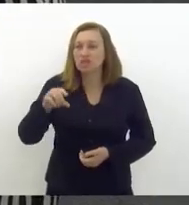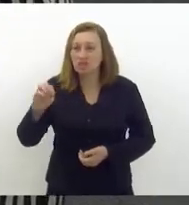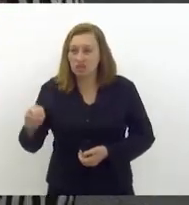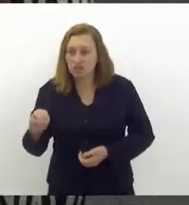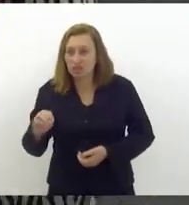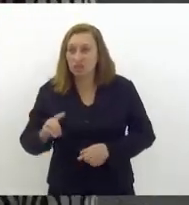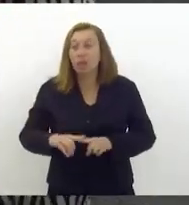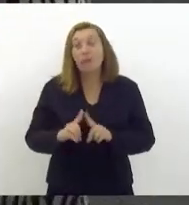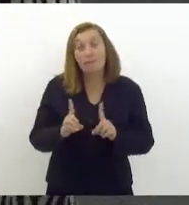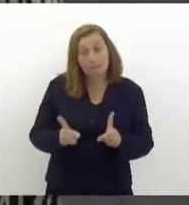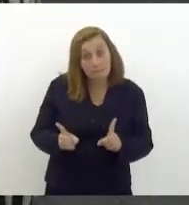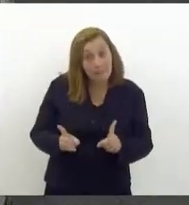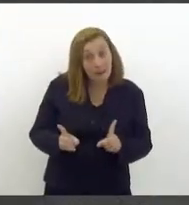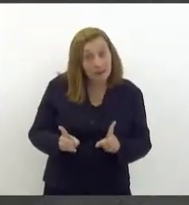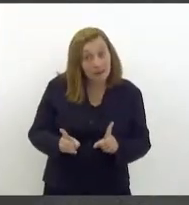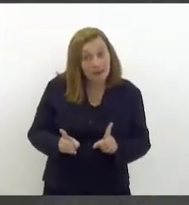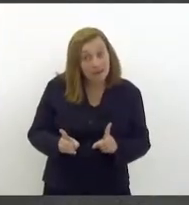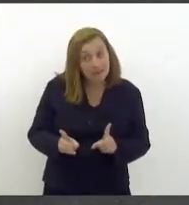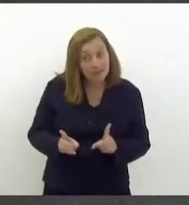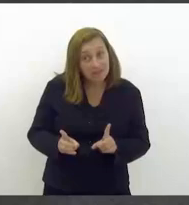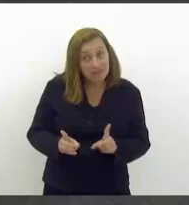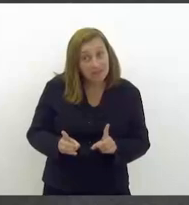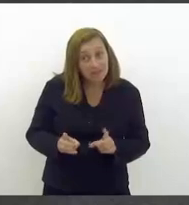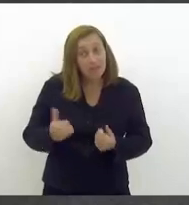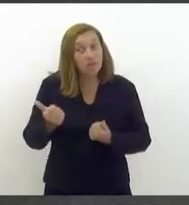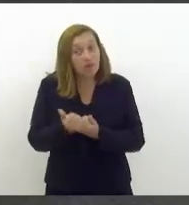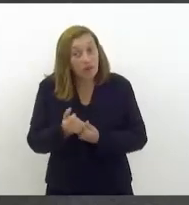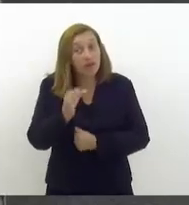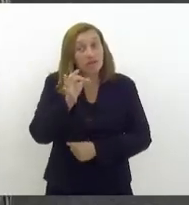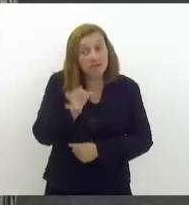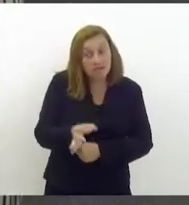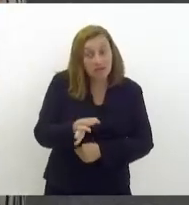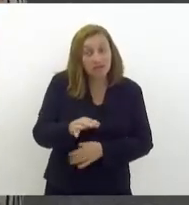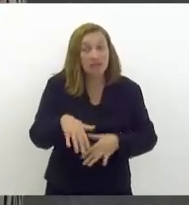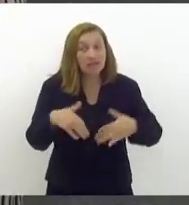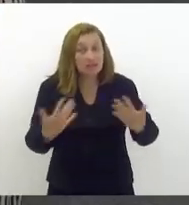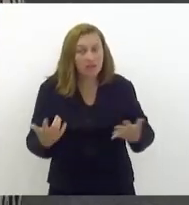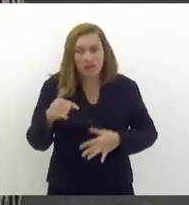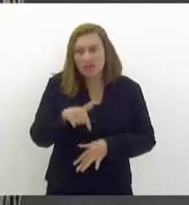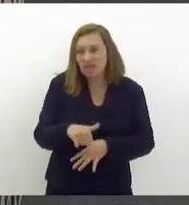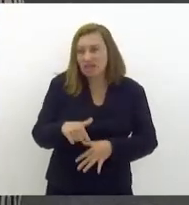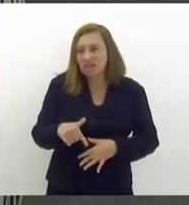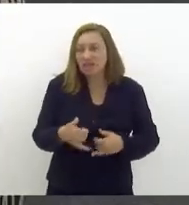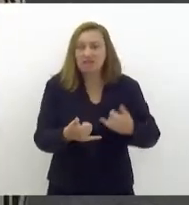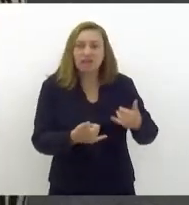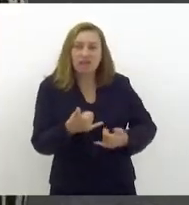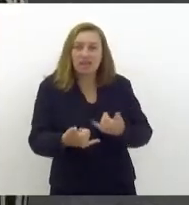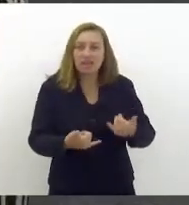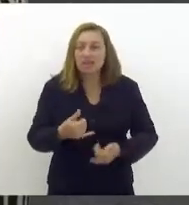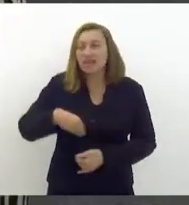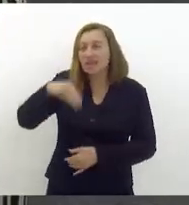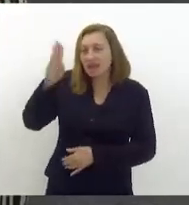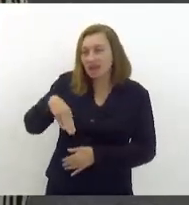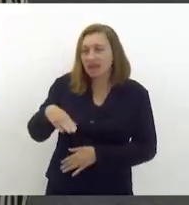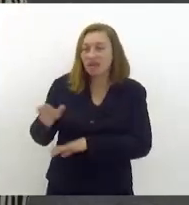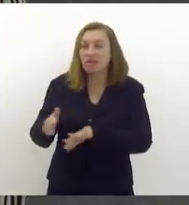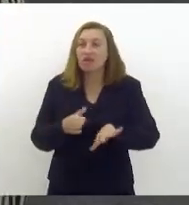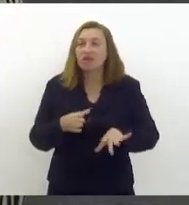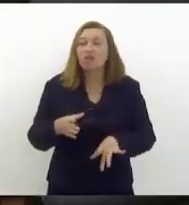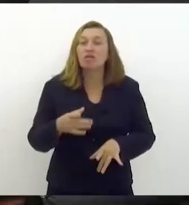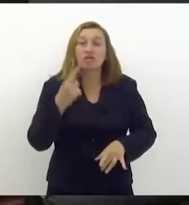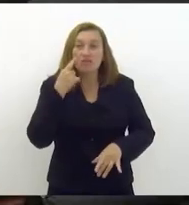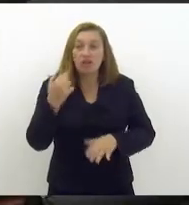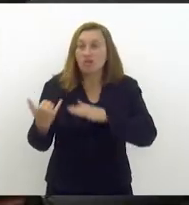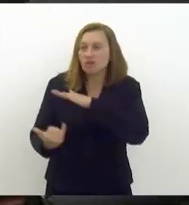mais a gente tem que ser a favor do que a correto então aqui não tá em jogo quem é Flamengo que uma